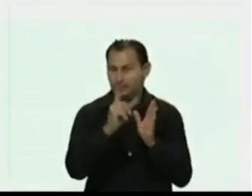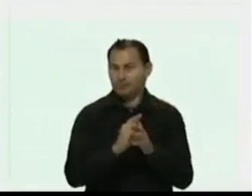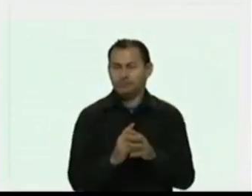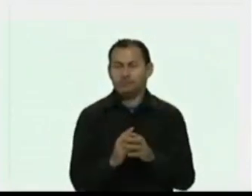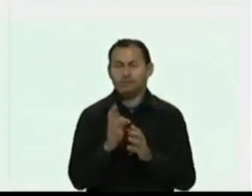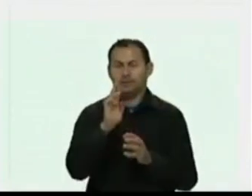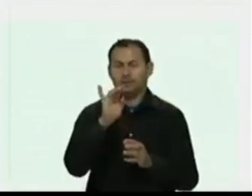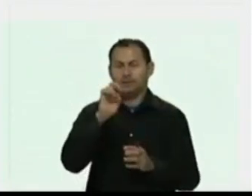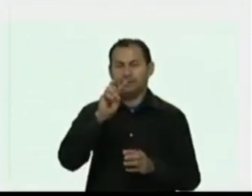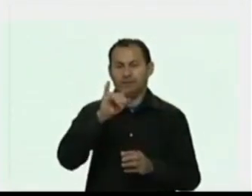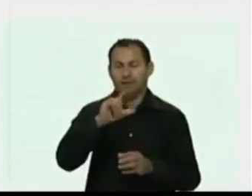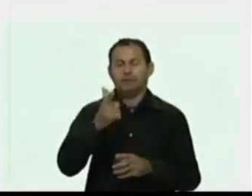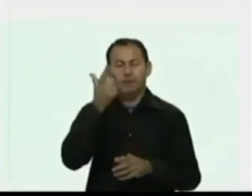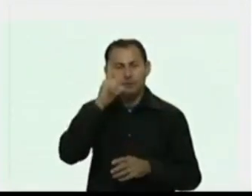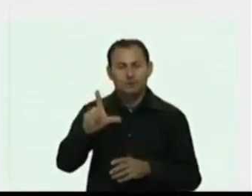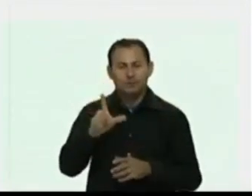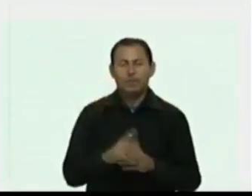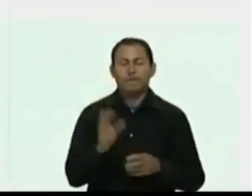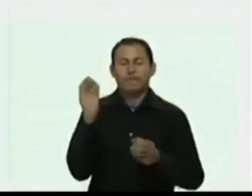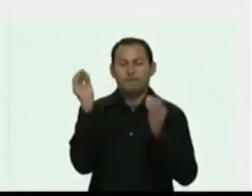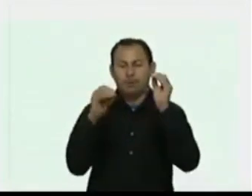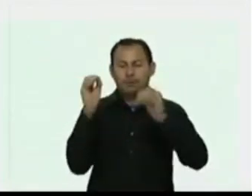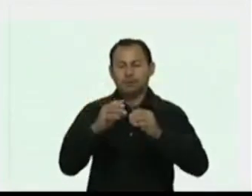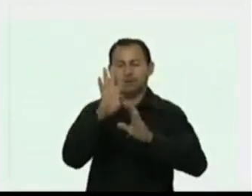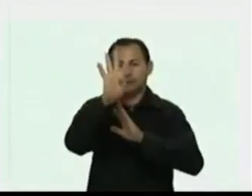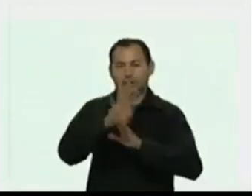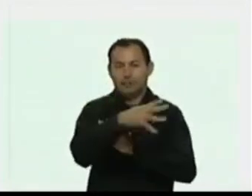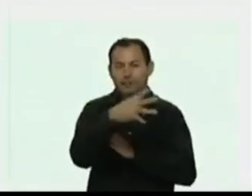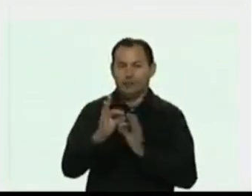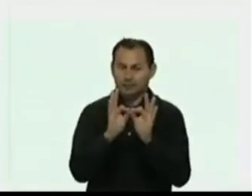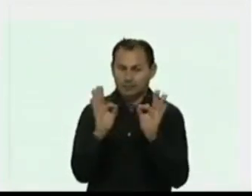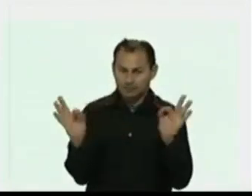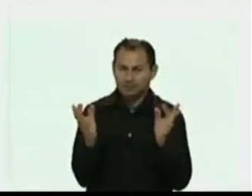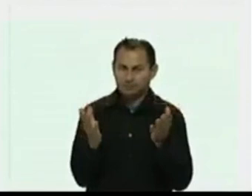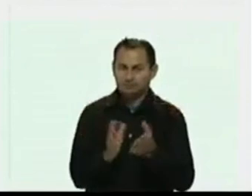tão trivial, mas que a gente consegue montar numa tabelinha assim.